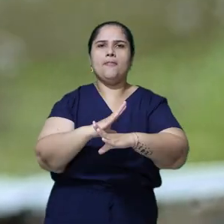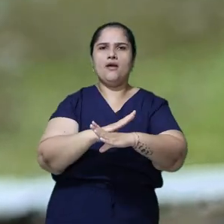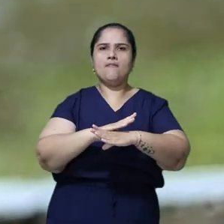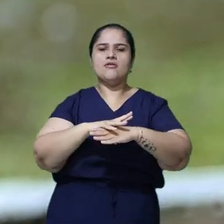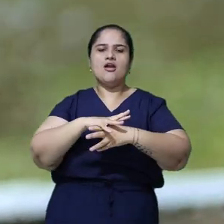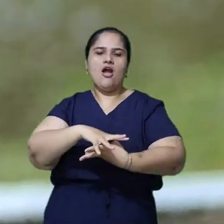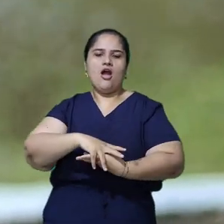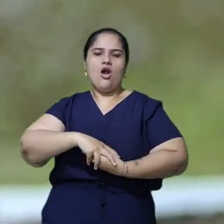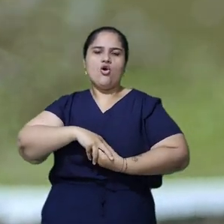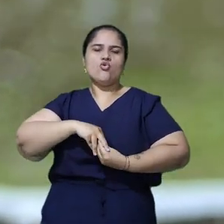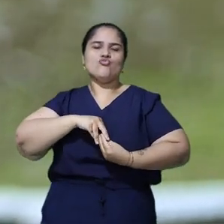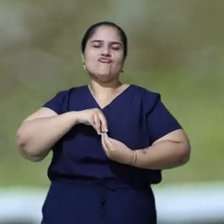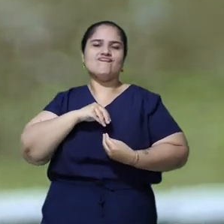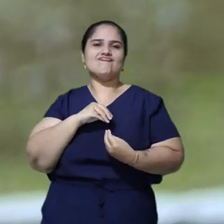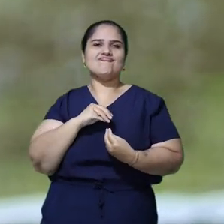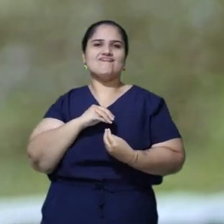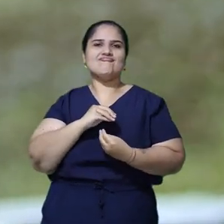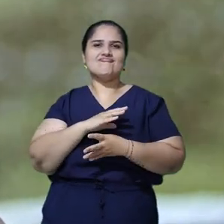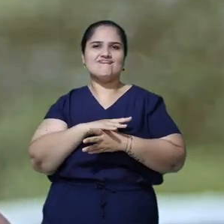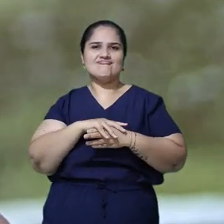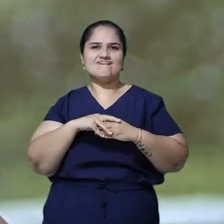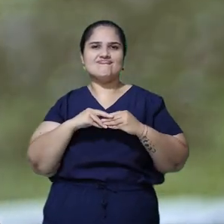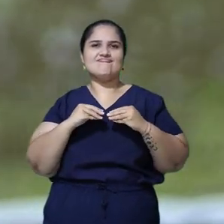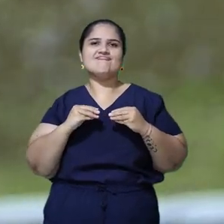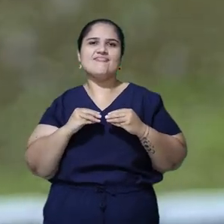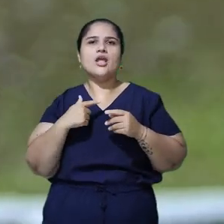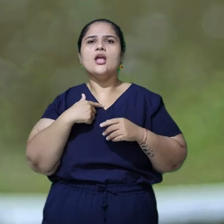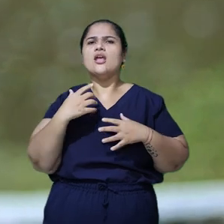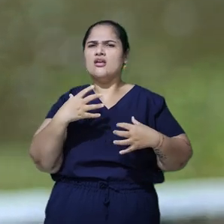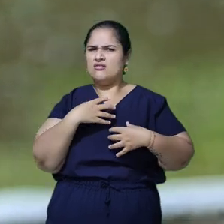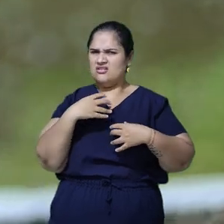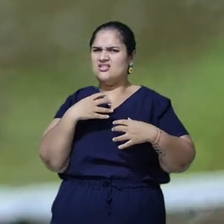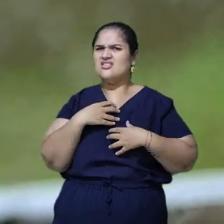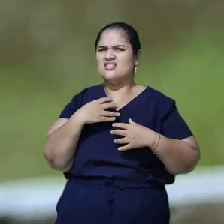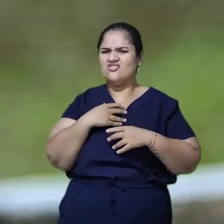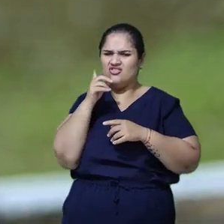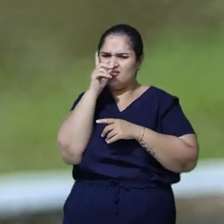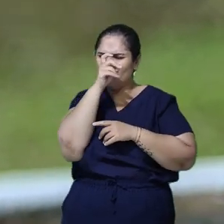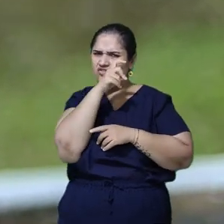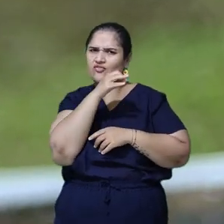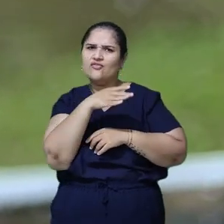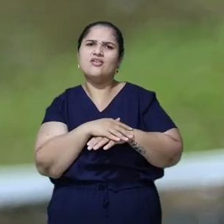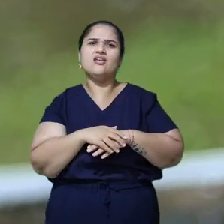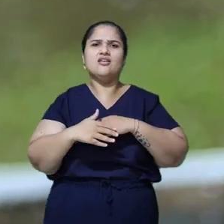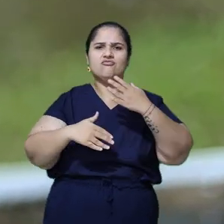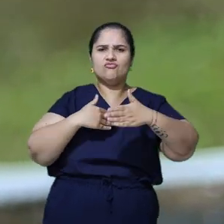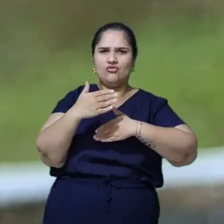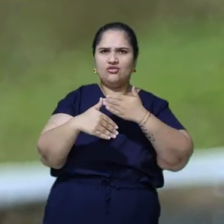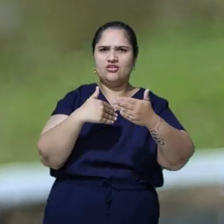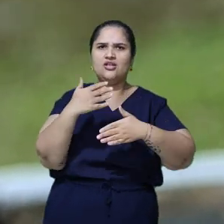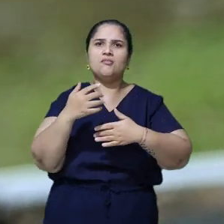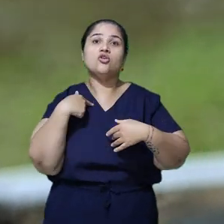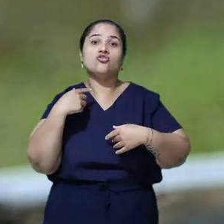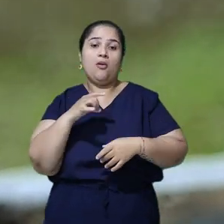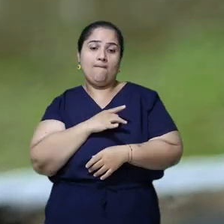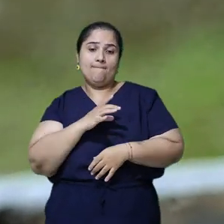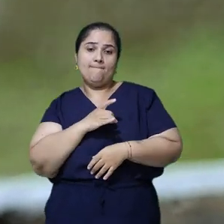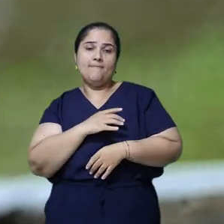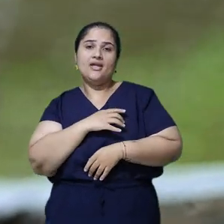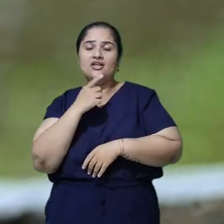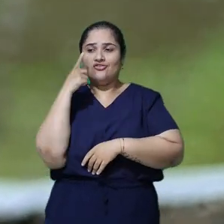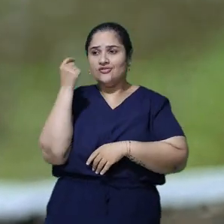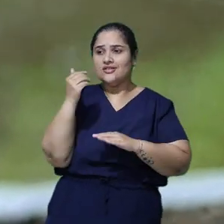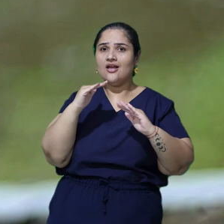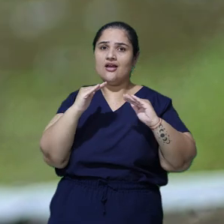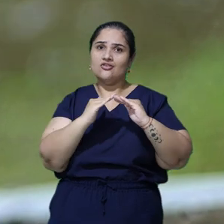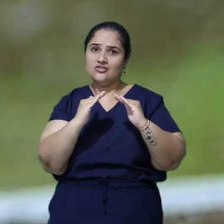senti muitas reações durante a químio. Eu tinha muito medo também de sair de casa. E